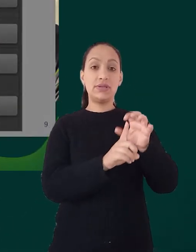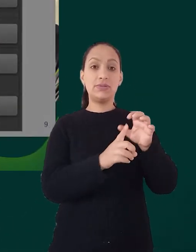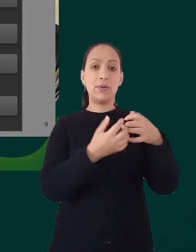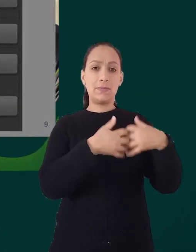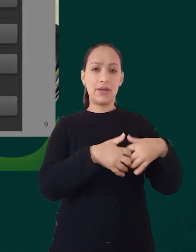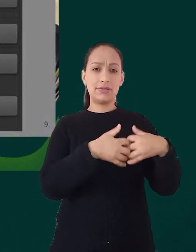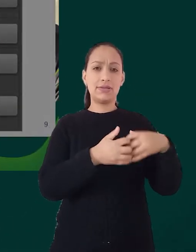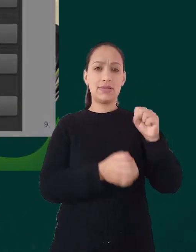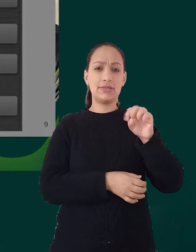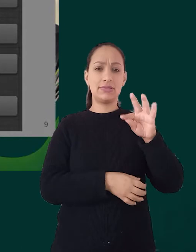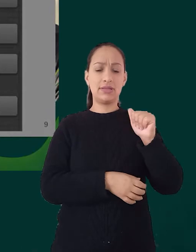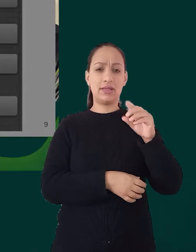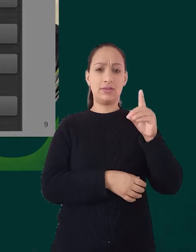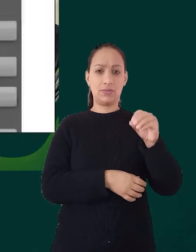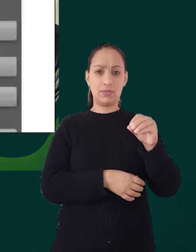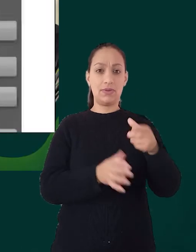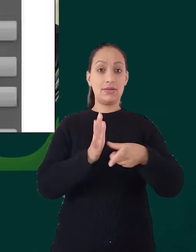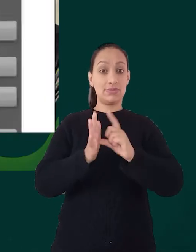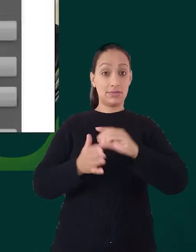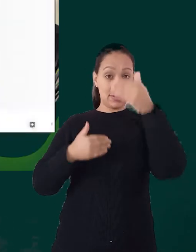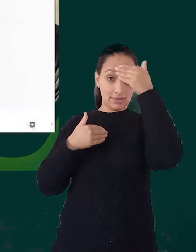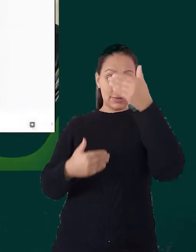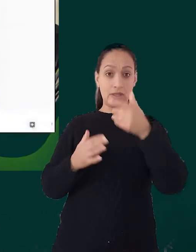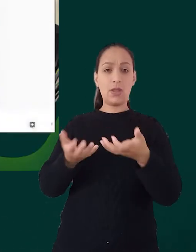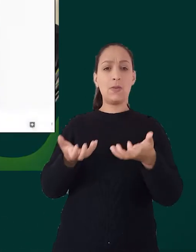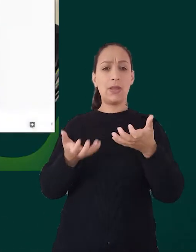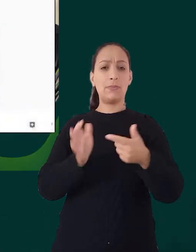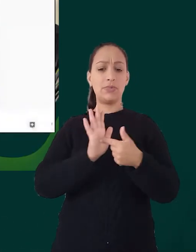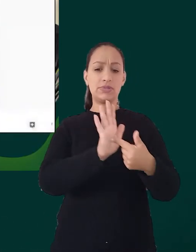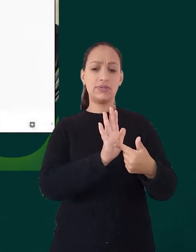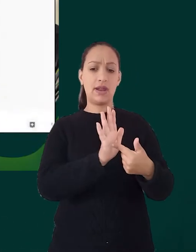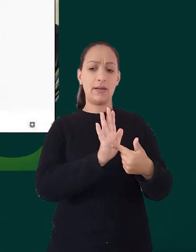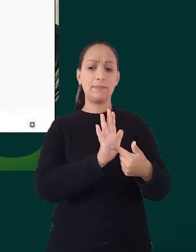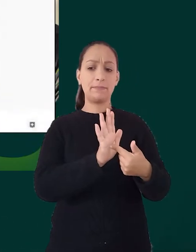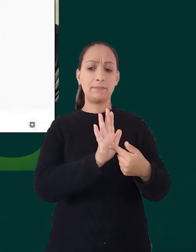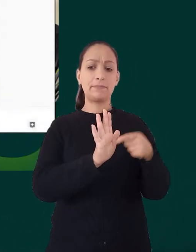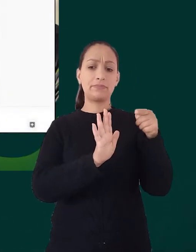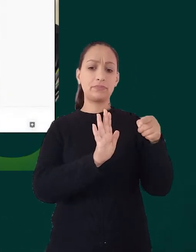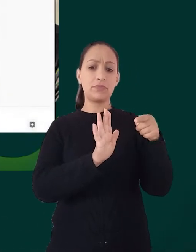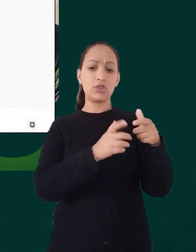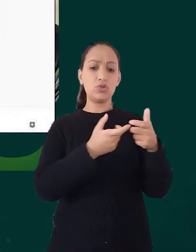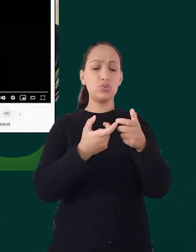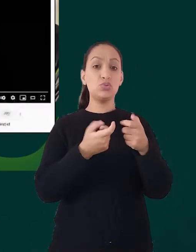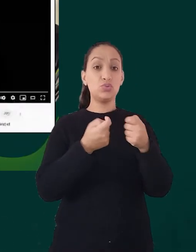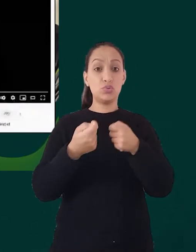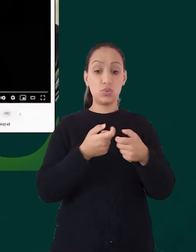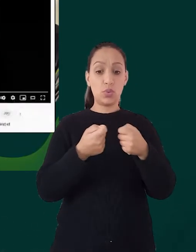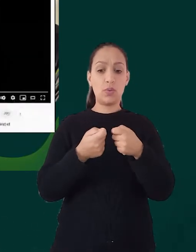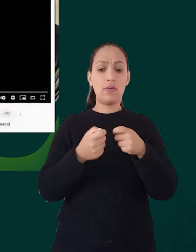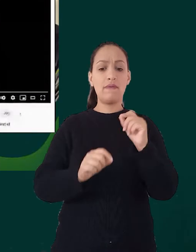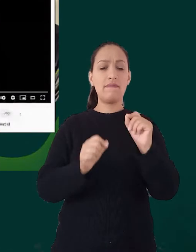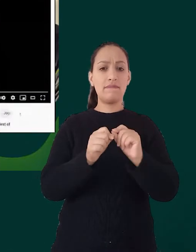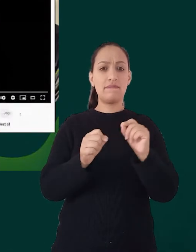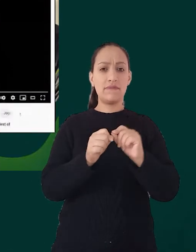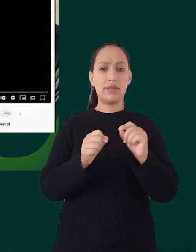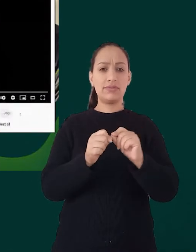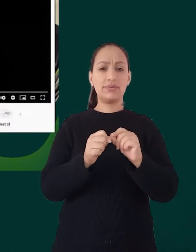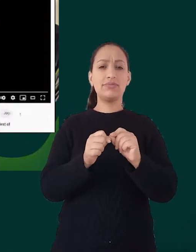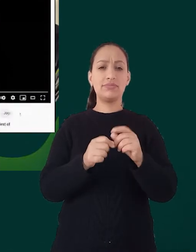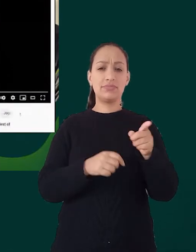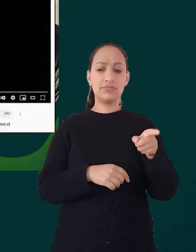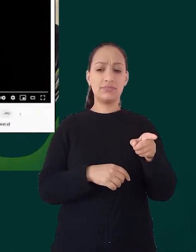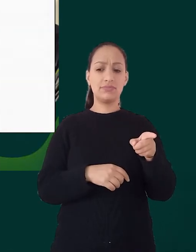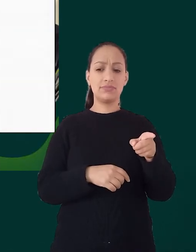Antes de agradecer, eu quero mostrar aqui uma situação que foi um jogo feito... Oi,